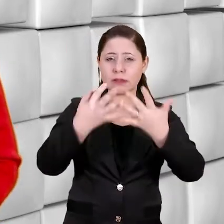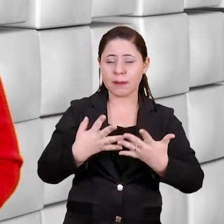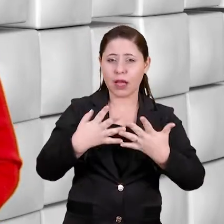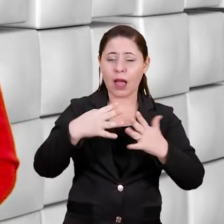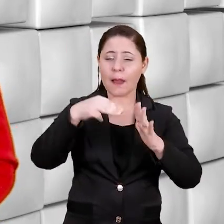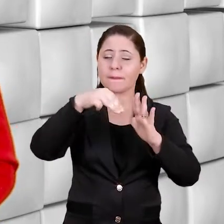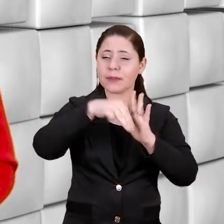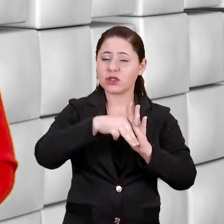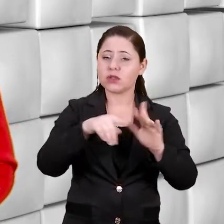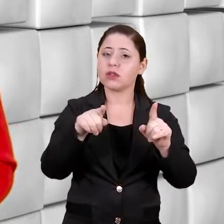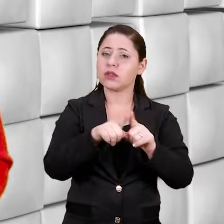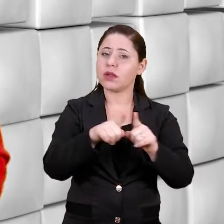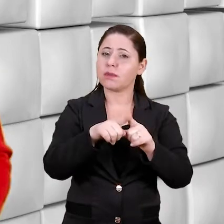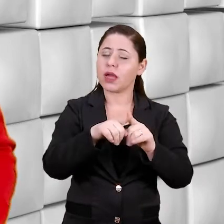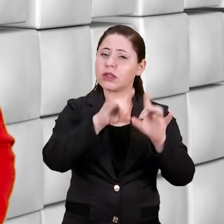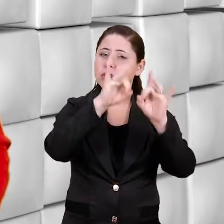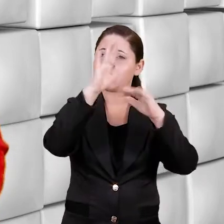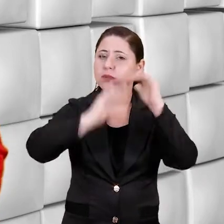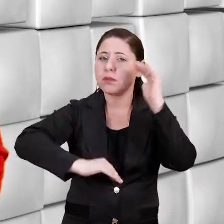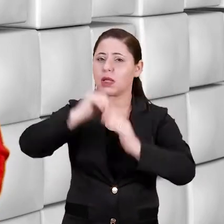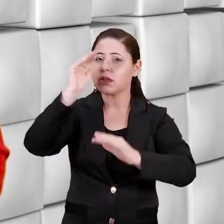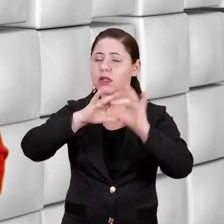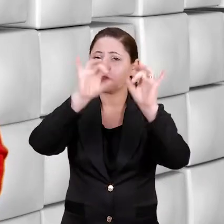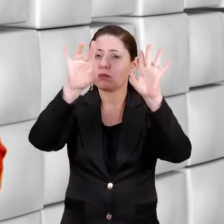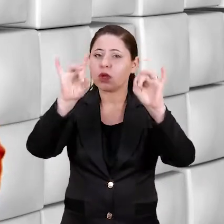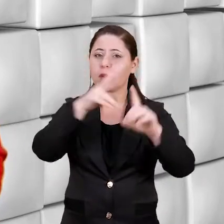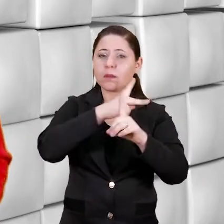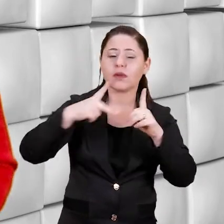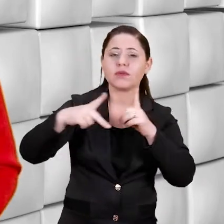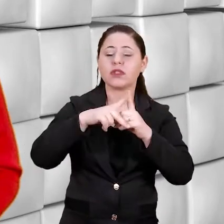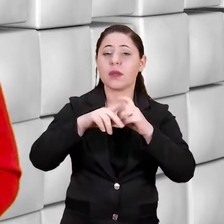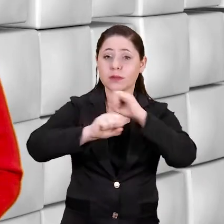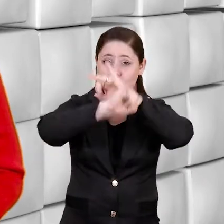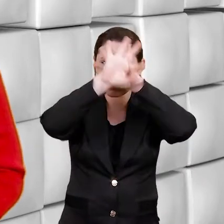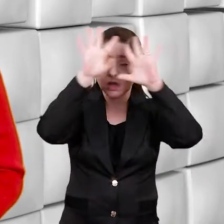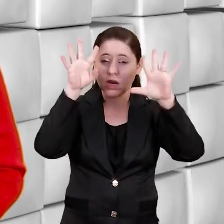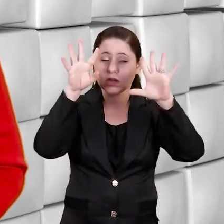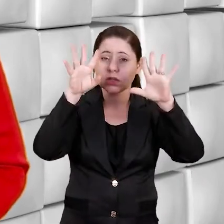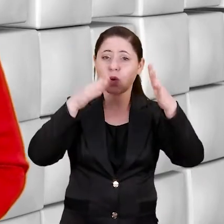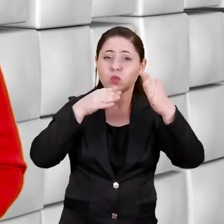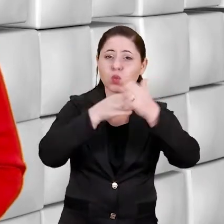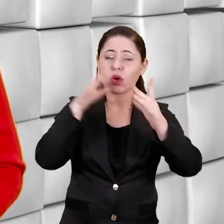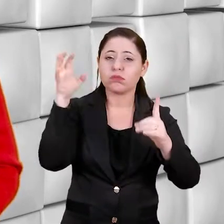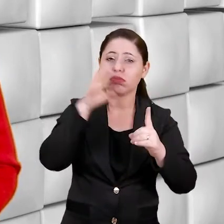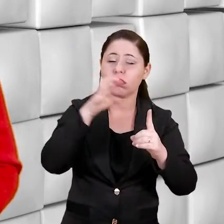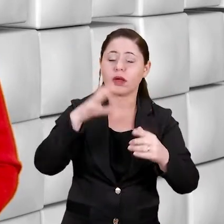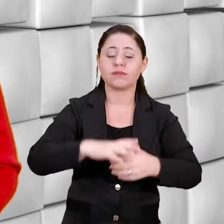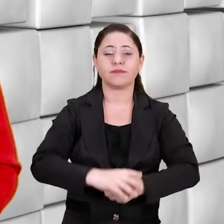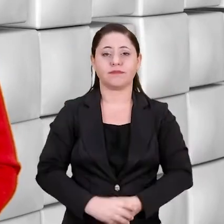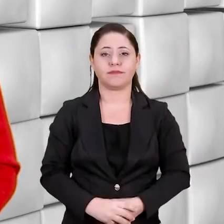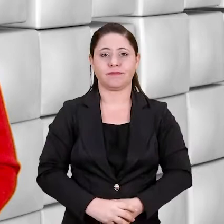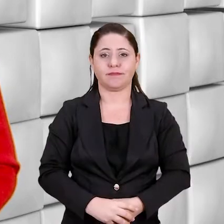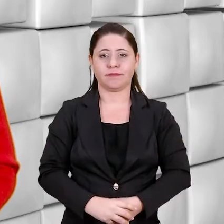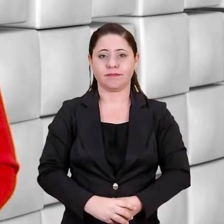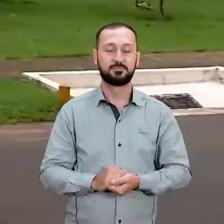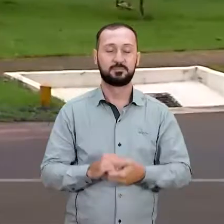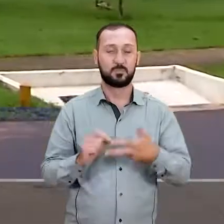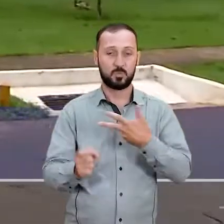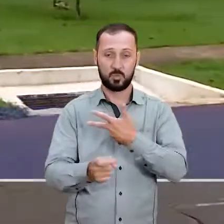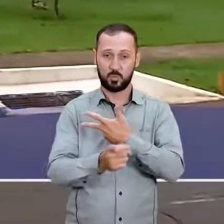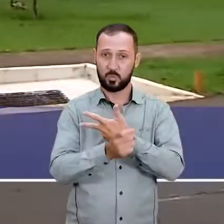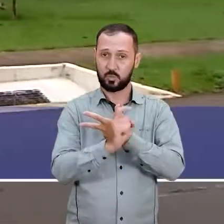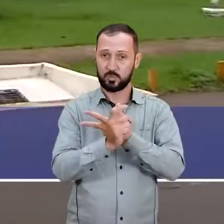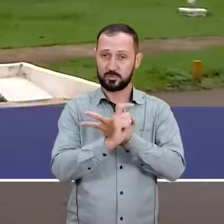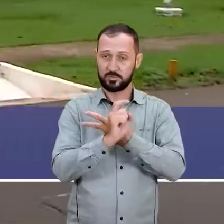para explicar a medida e traz especialista em previdência para esclarecer os impactos da PEC.